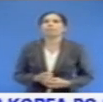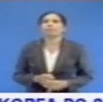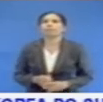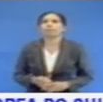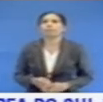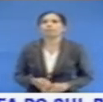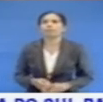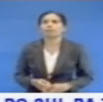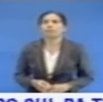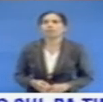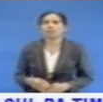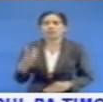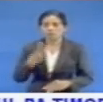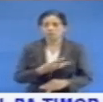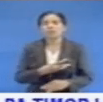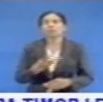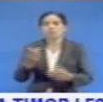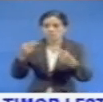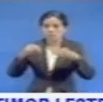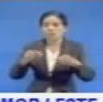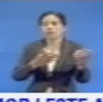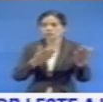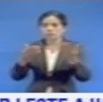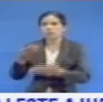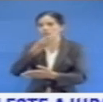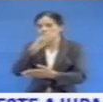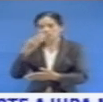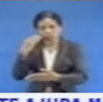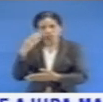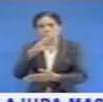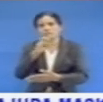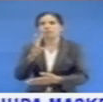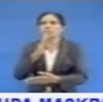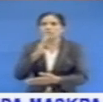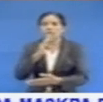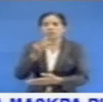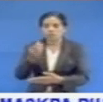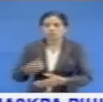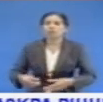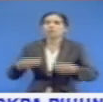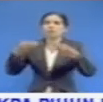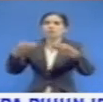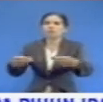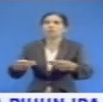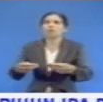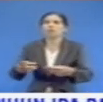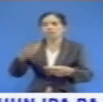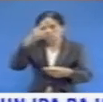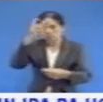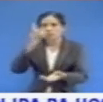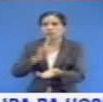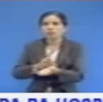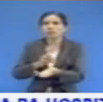que loremos máscara rumo, reunida cá, não é? Para a entrega, estava a doutores e